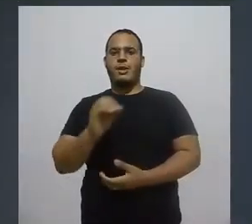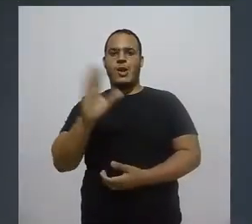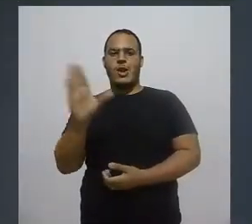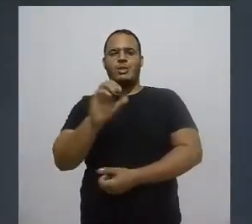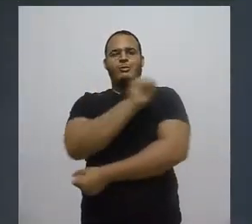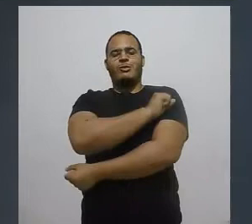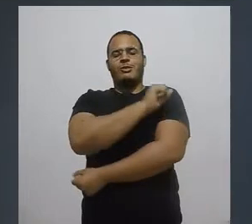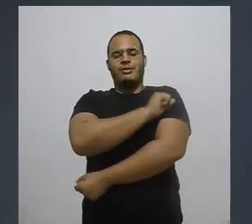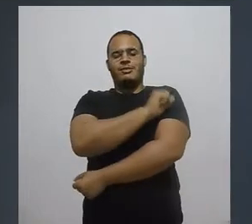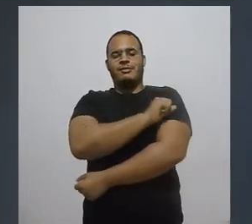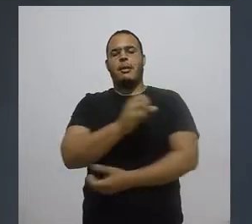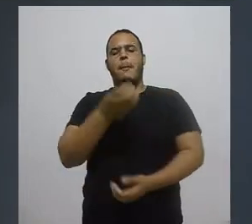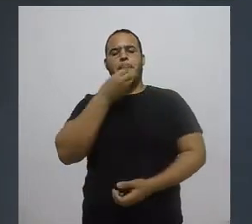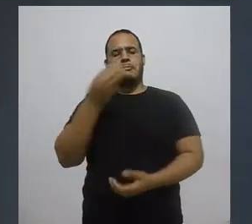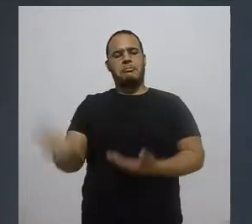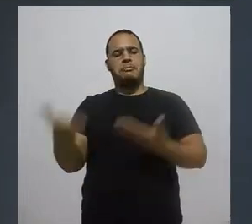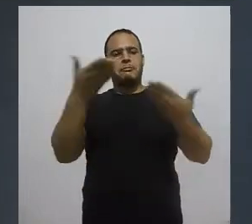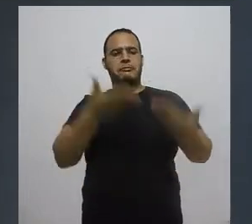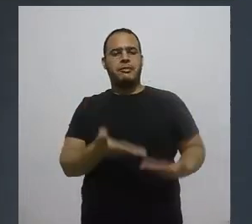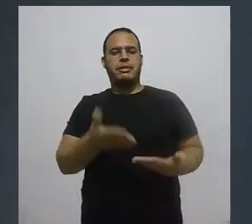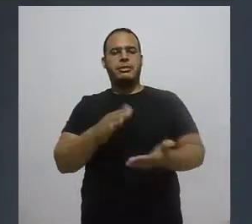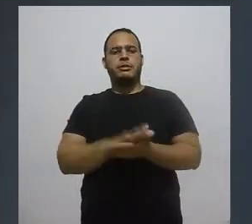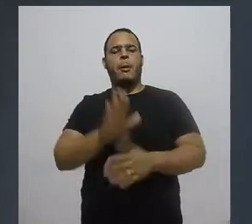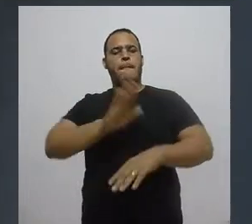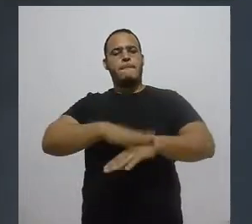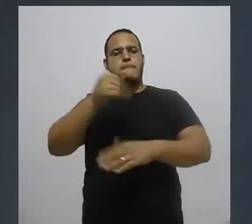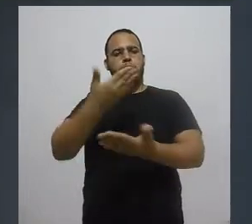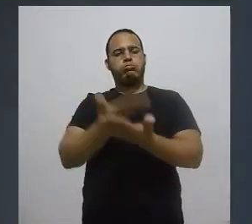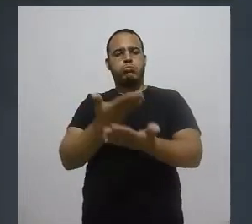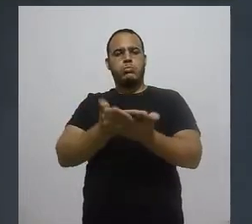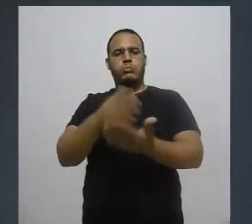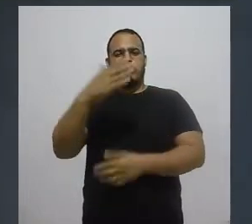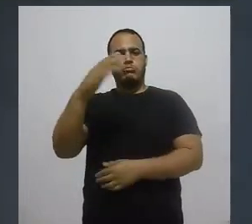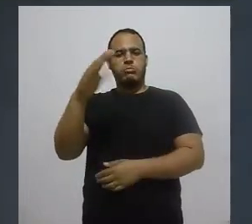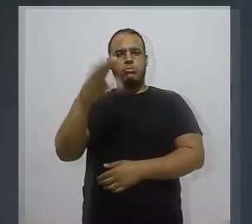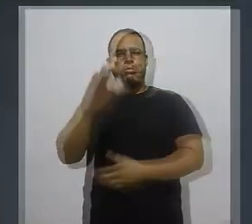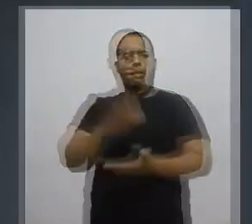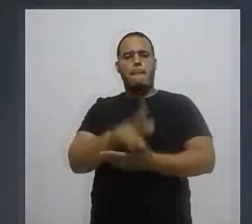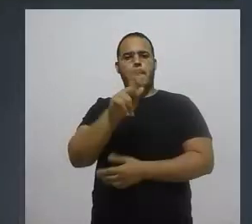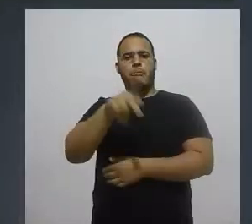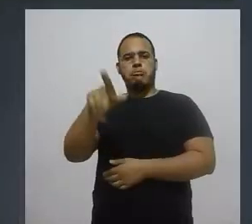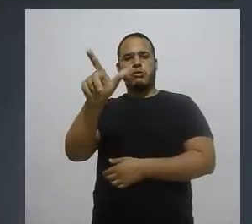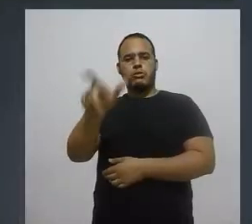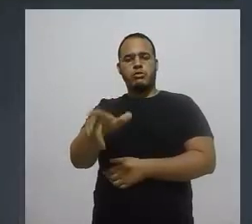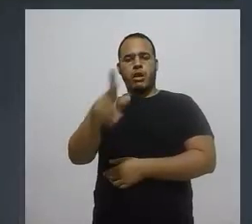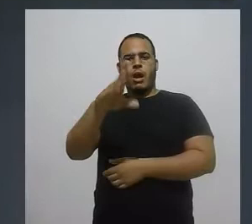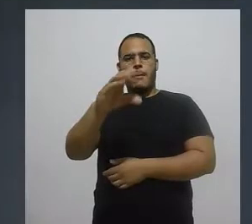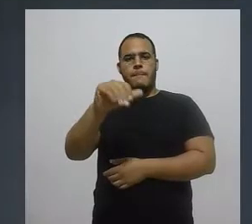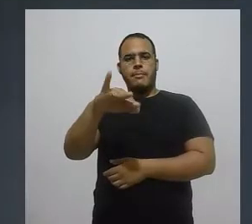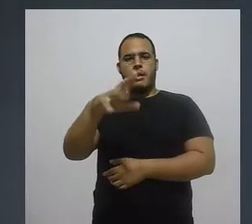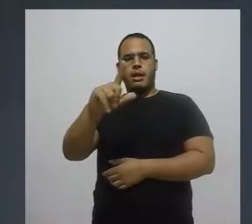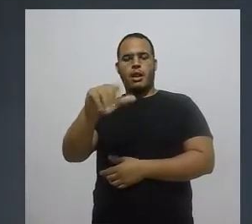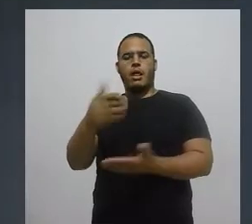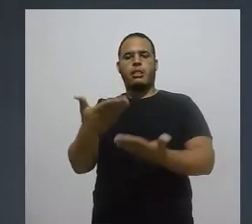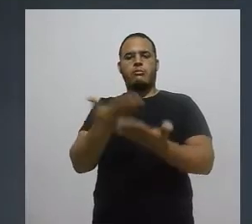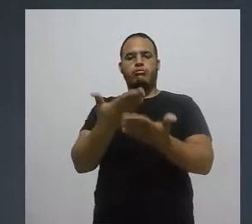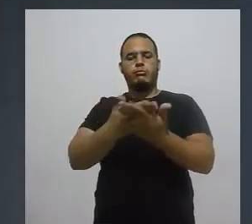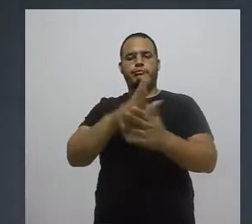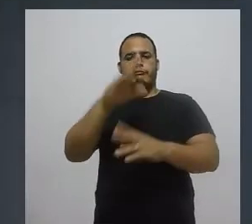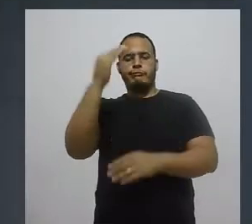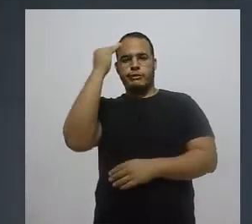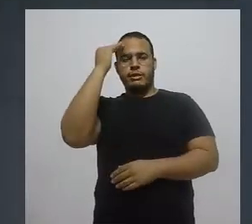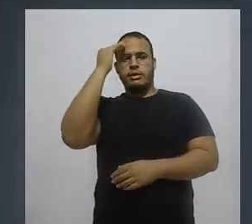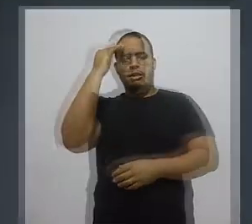Olá pessoal do 8º ano, sejam todos muito bem-vindos a mais uma aula de ciências. Eu sou a professora Camila e na aula de hoje a gente vai conhecer sobre